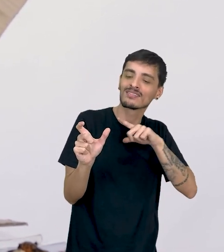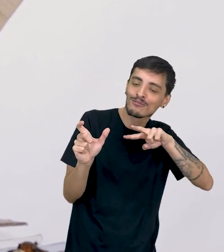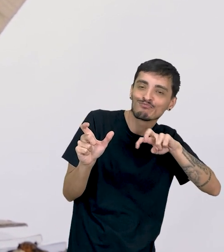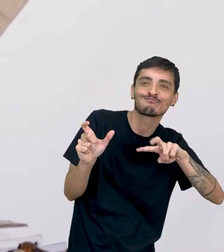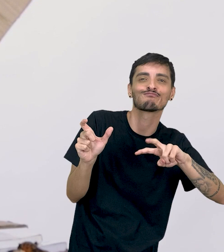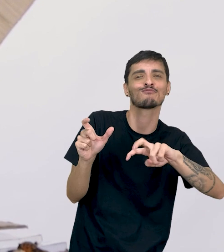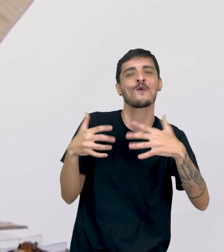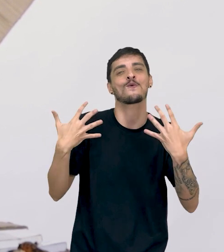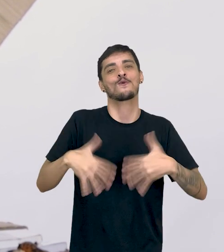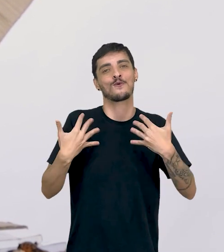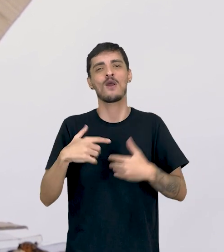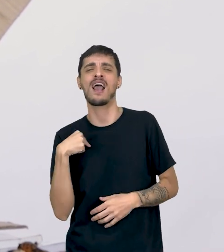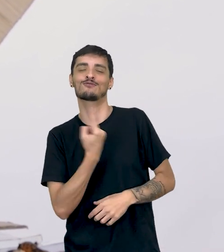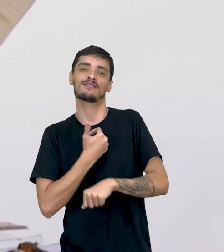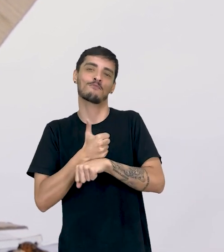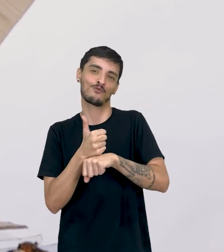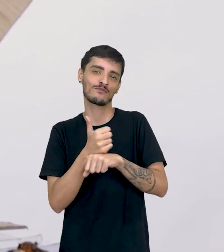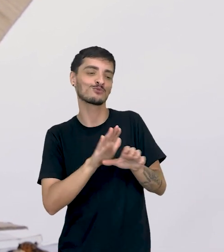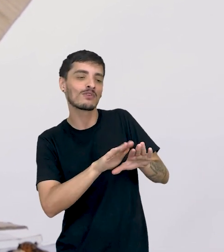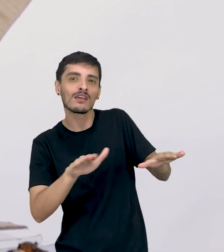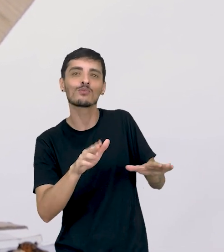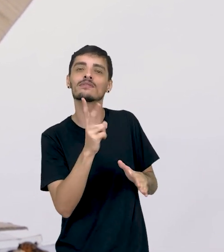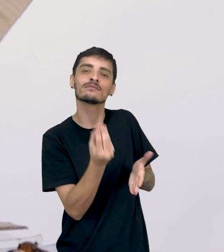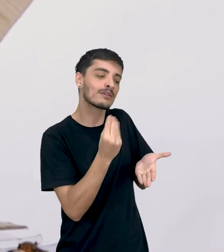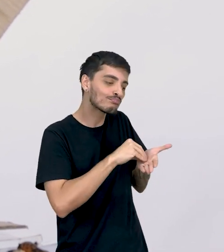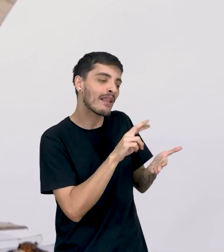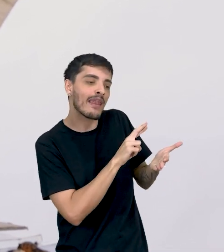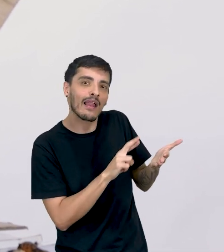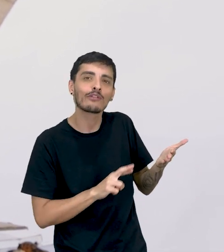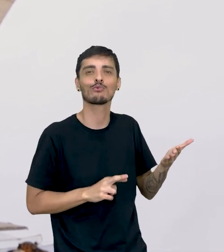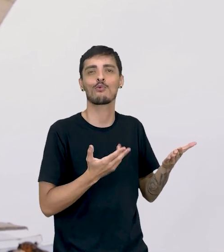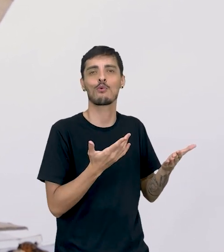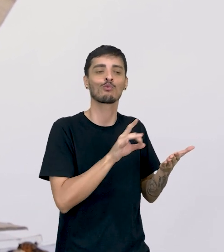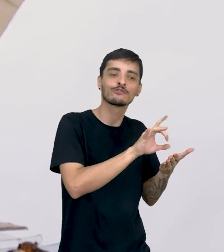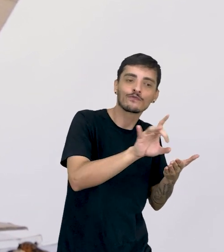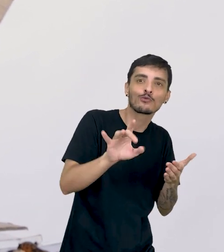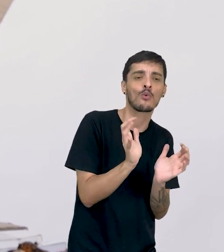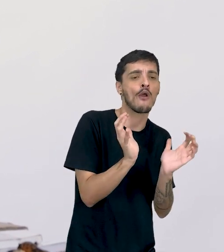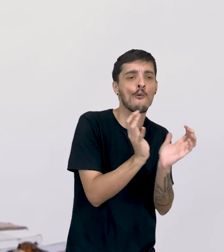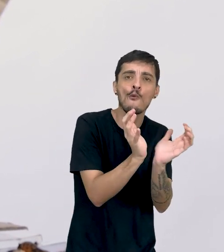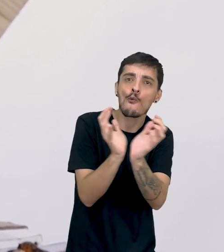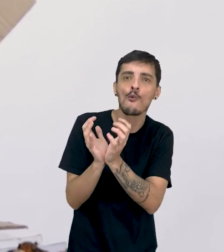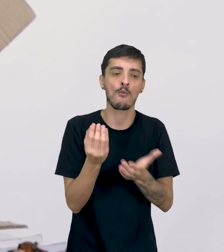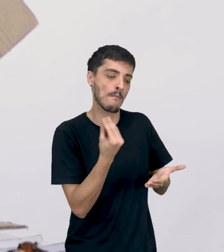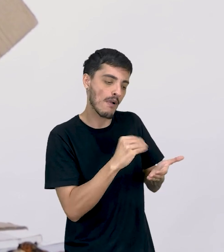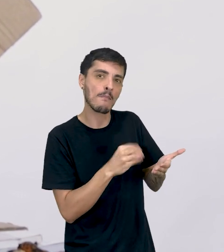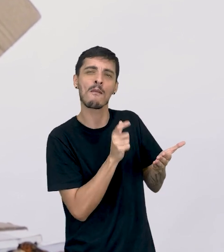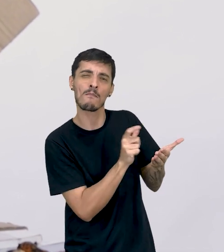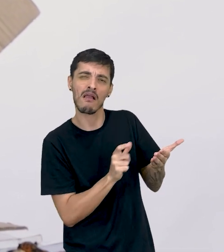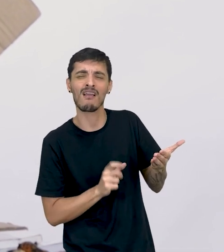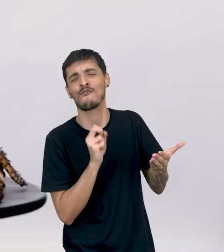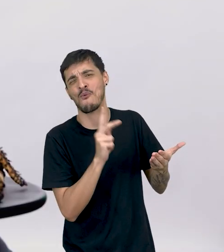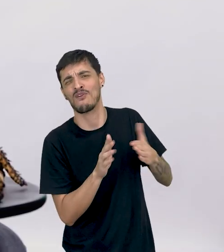explorado bastante por nós da educação infantil, a partir dos pareceres descritivos e dos relatórios de avaliação individual ou de grupo, por exemplo.